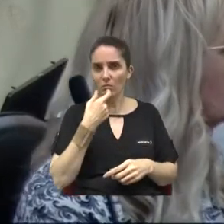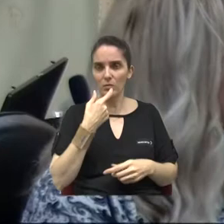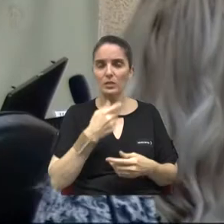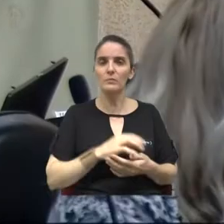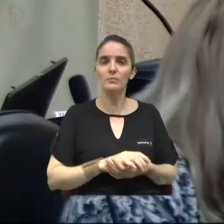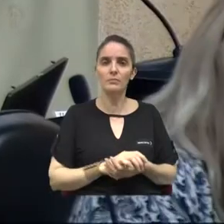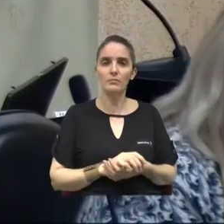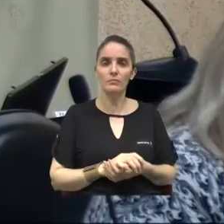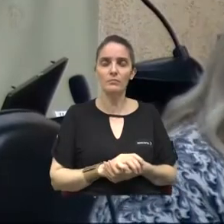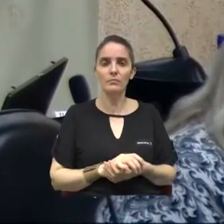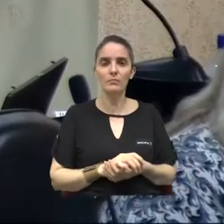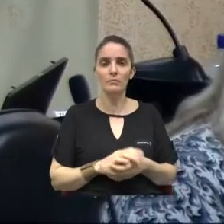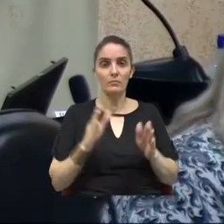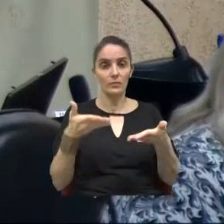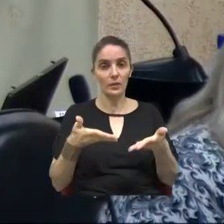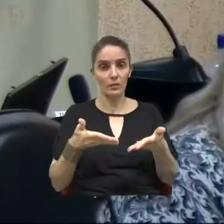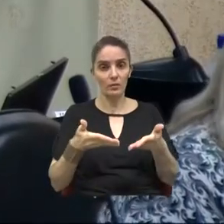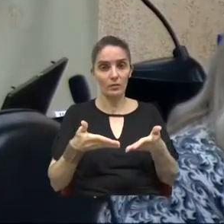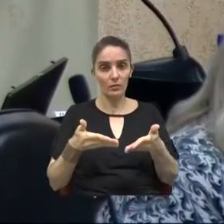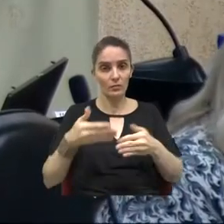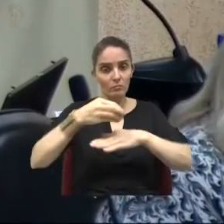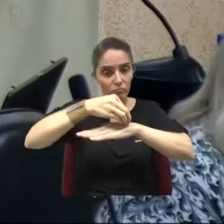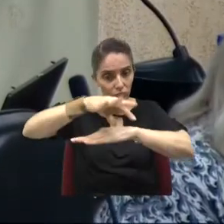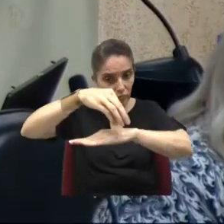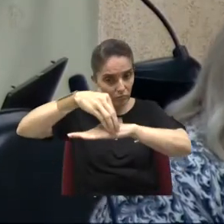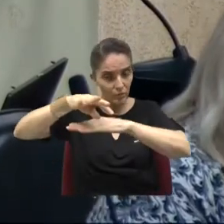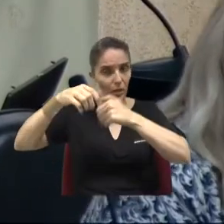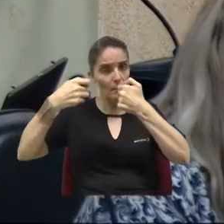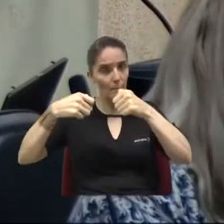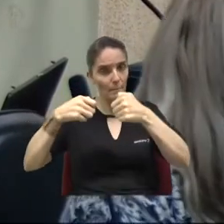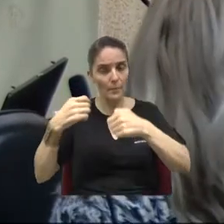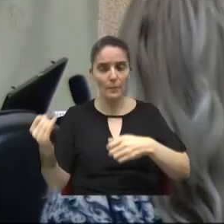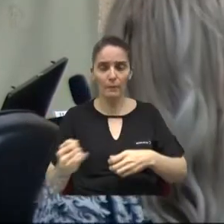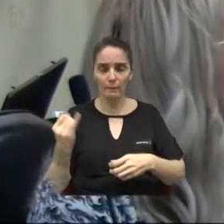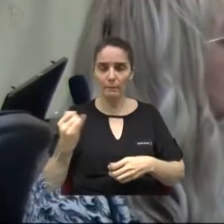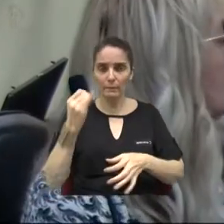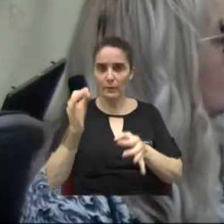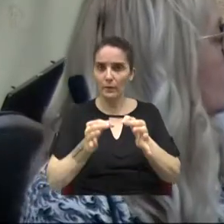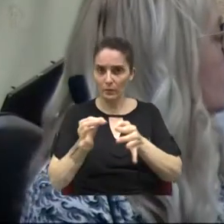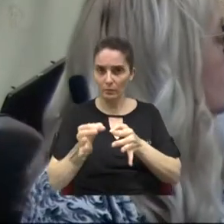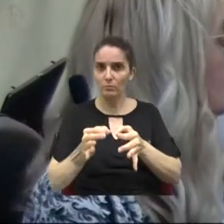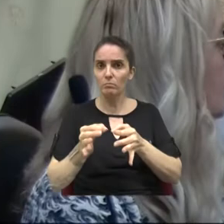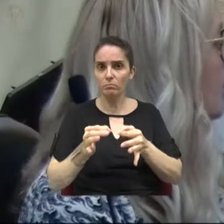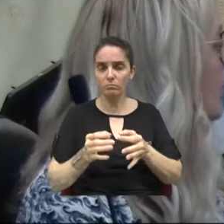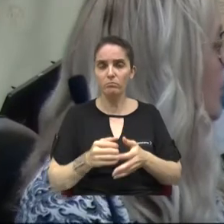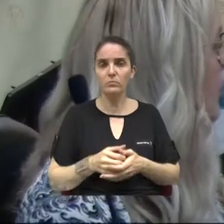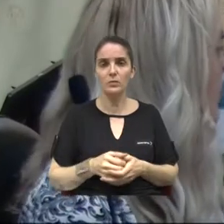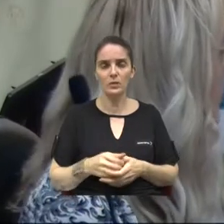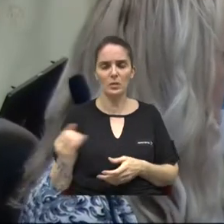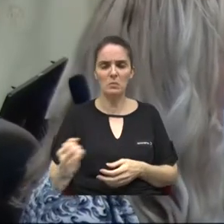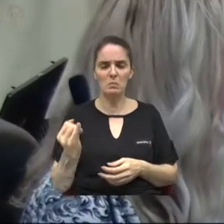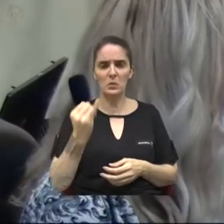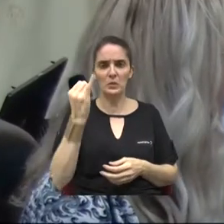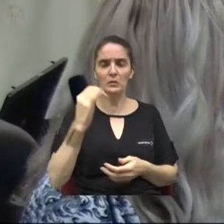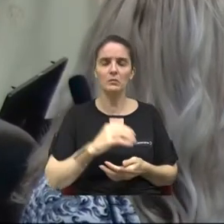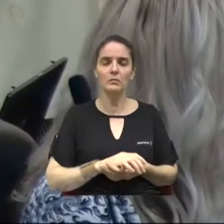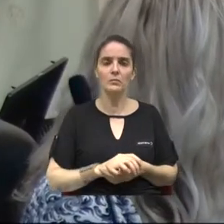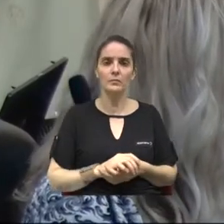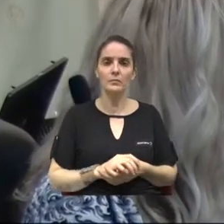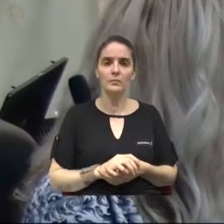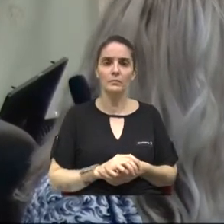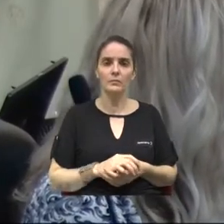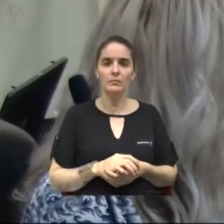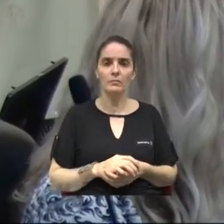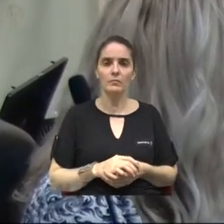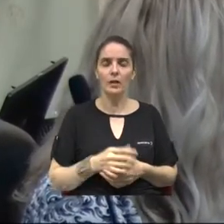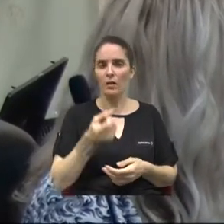Então, fica o alerta. Né? Muito importante o projeto da senhora, porque fica o alerta, porque só faz